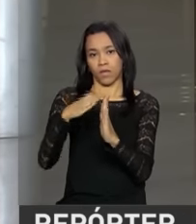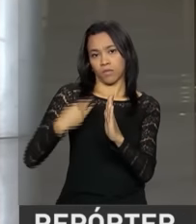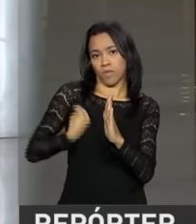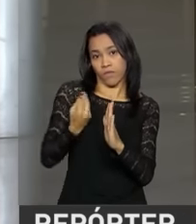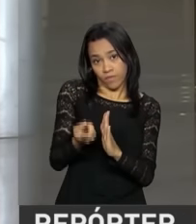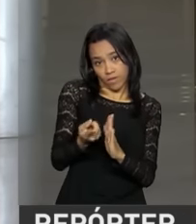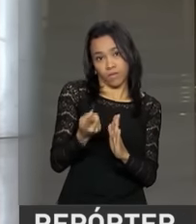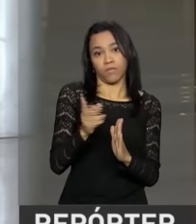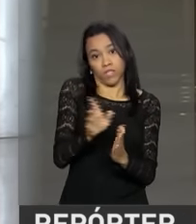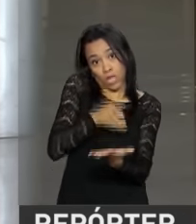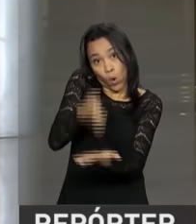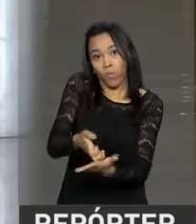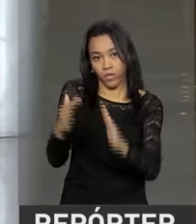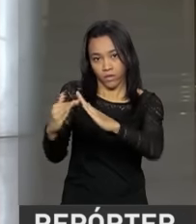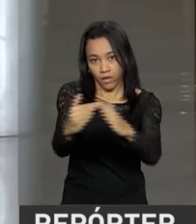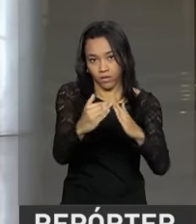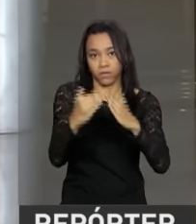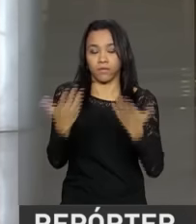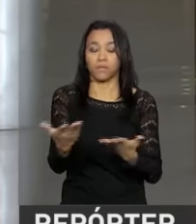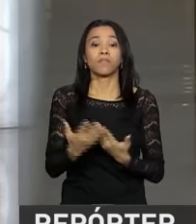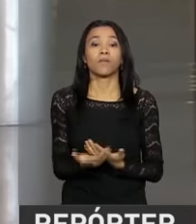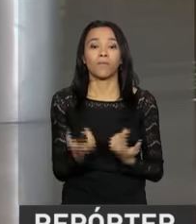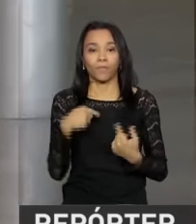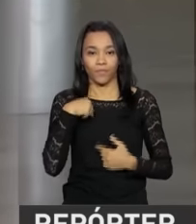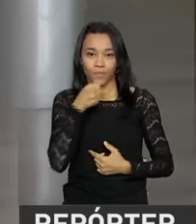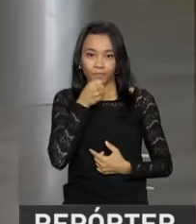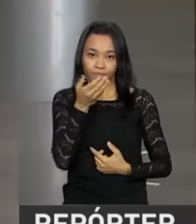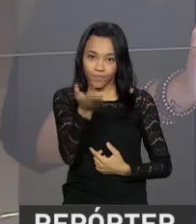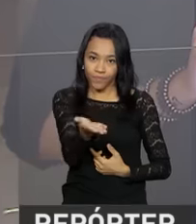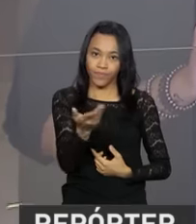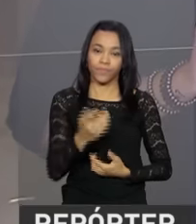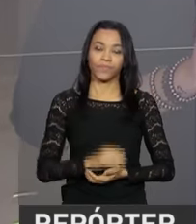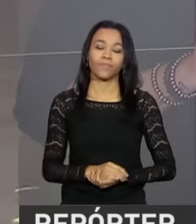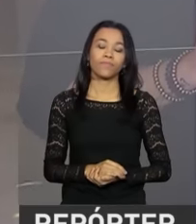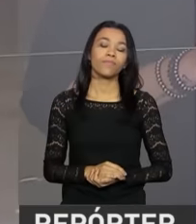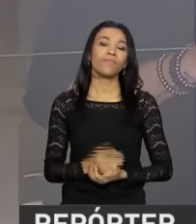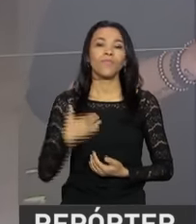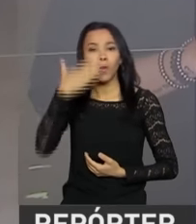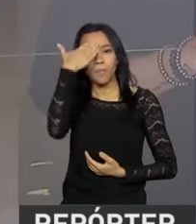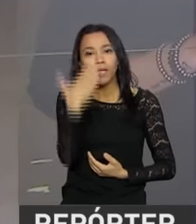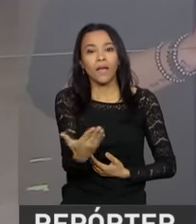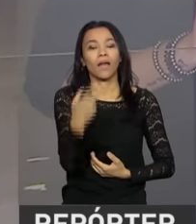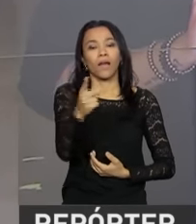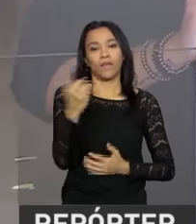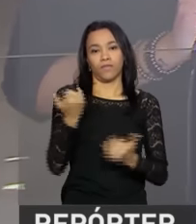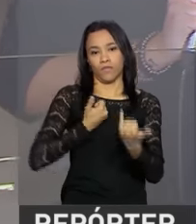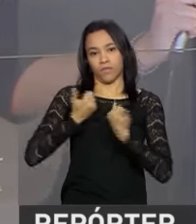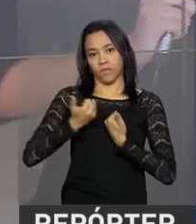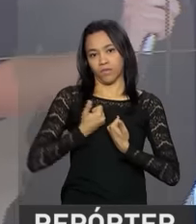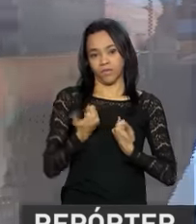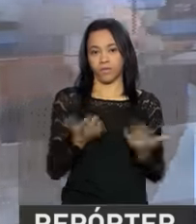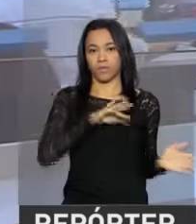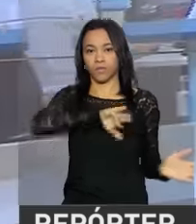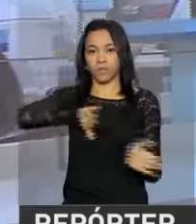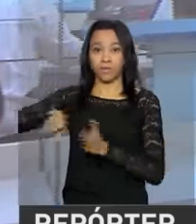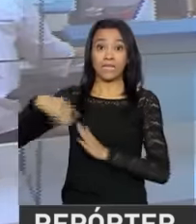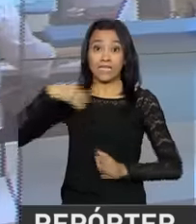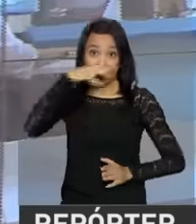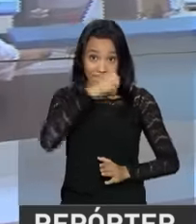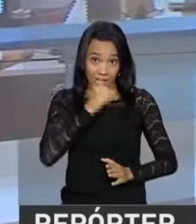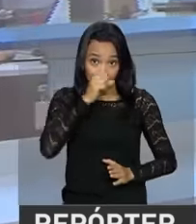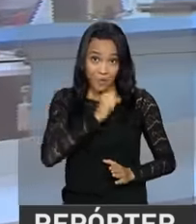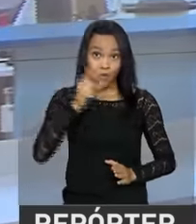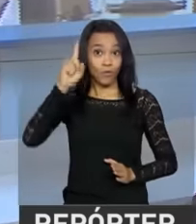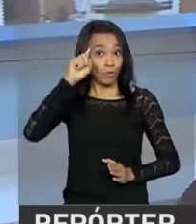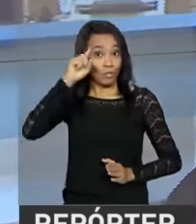aplica inclusive aos processos em curso. É com você, Roberto. Muito obrigado, Thaísa, pelas informações. E sábado foi o dia